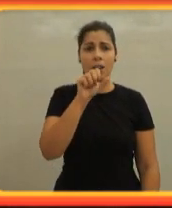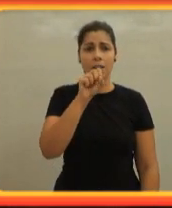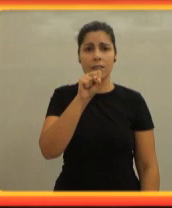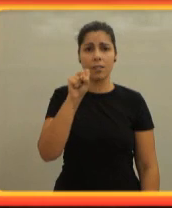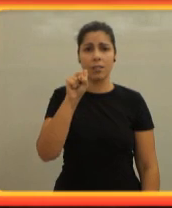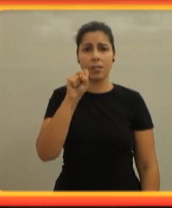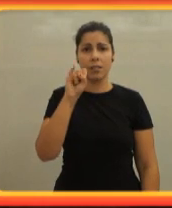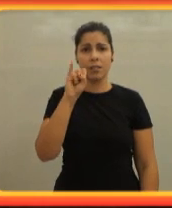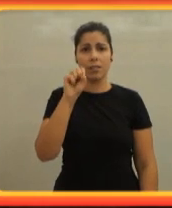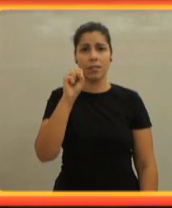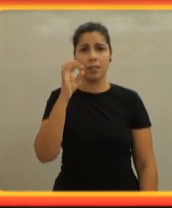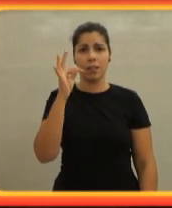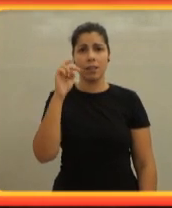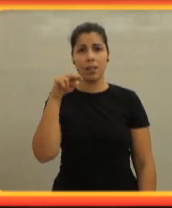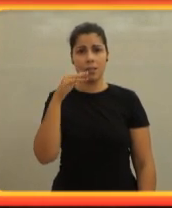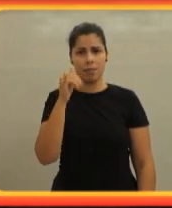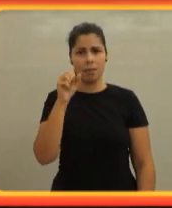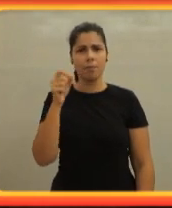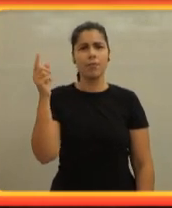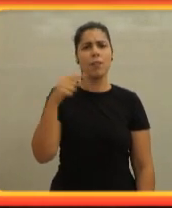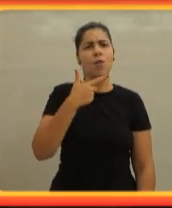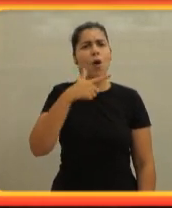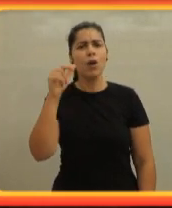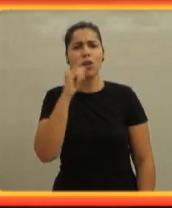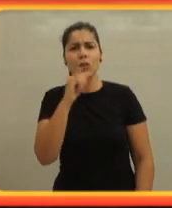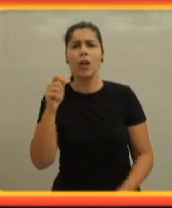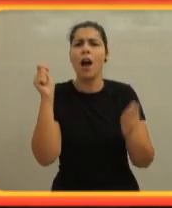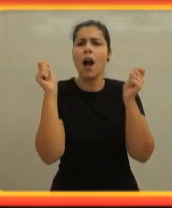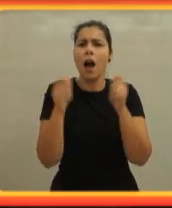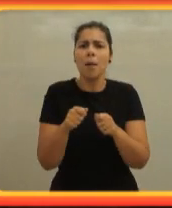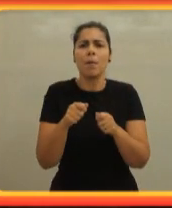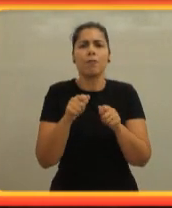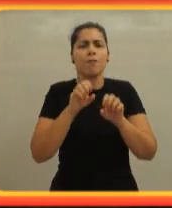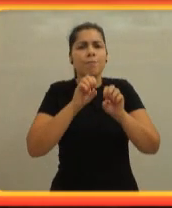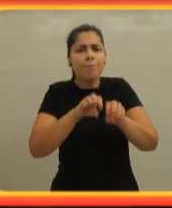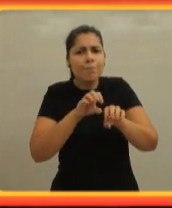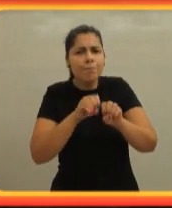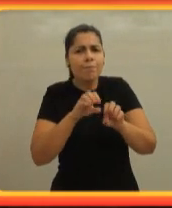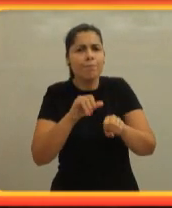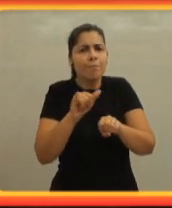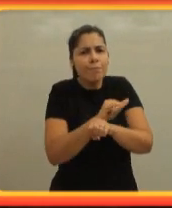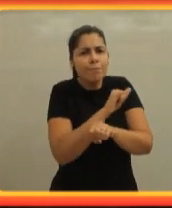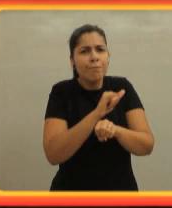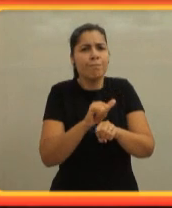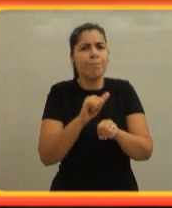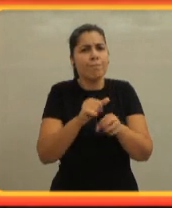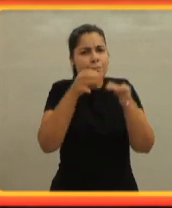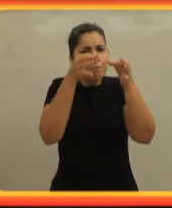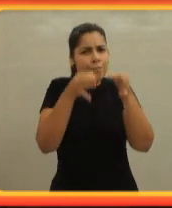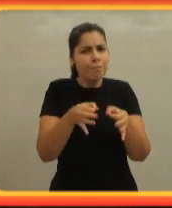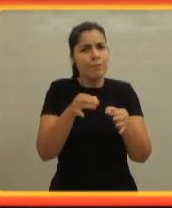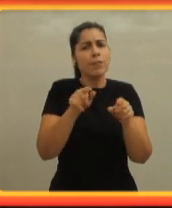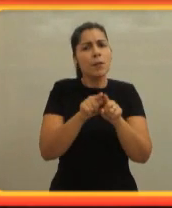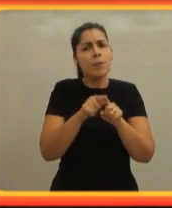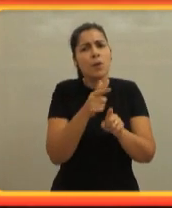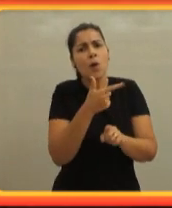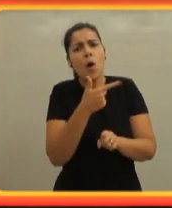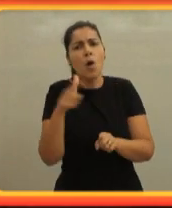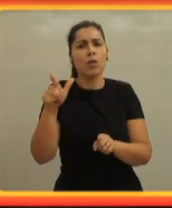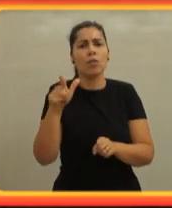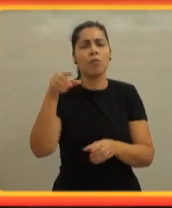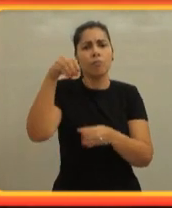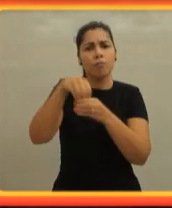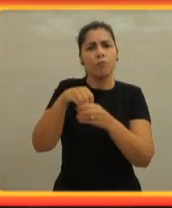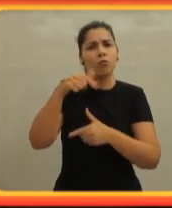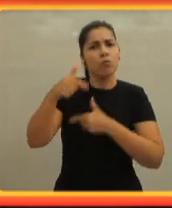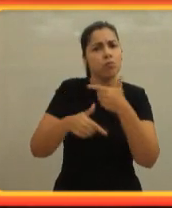um instrutor do exterior que prepare estes primeiros cachorros. Assim como faremos com o cão-guia, faremos também com o cão de